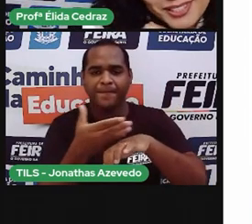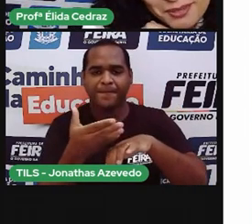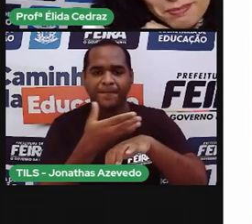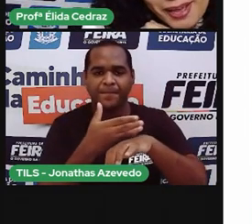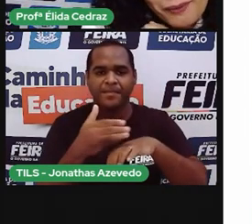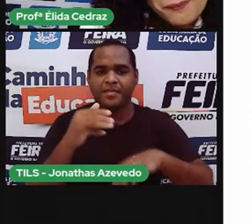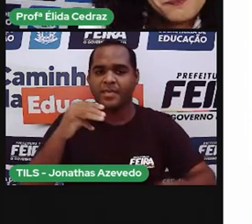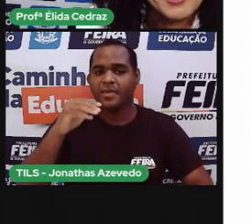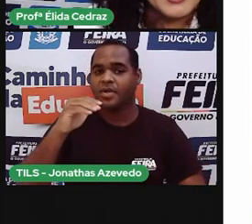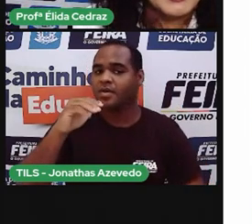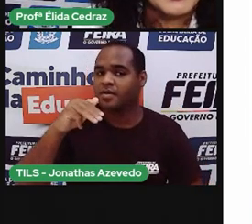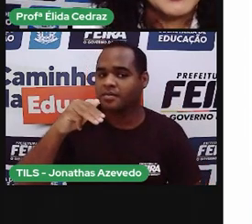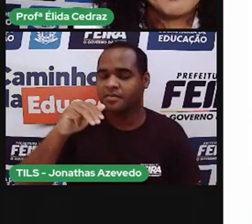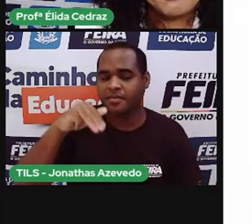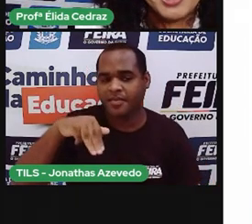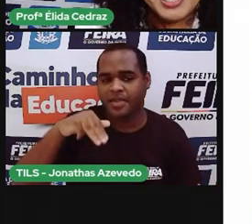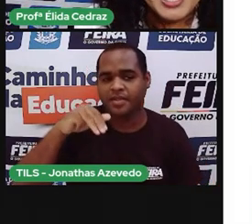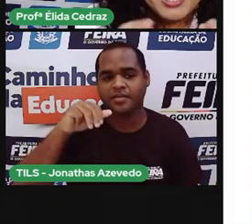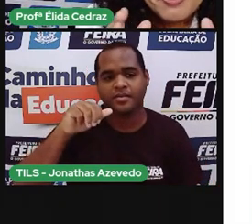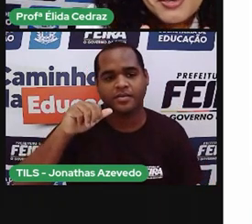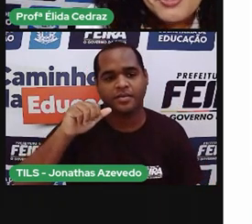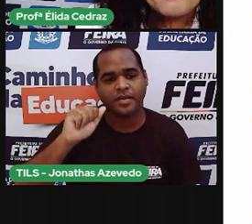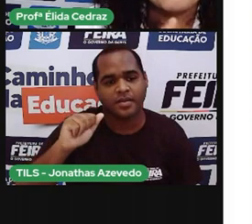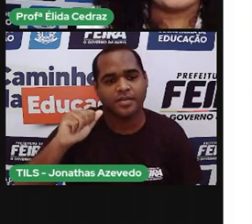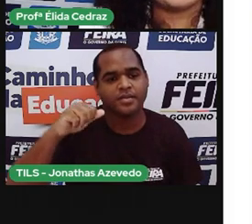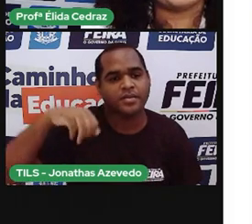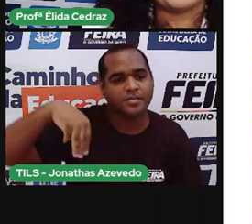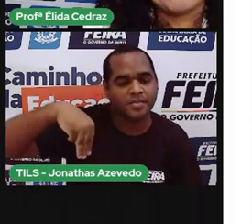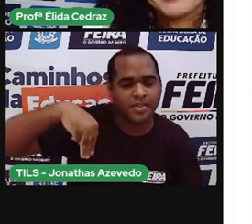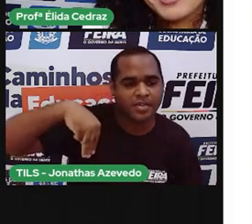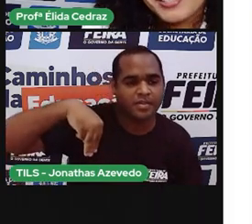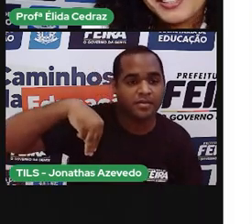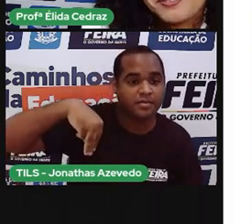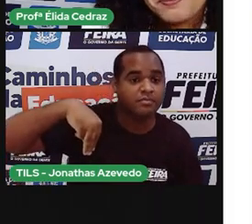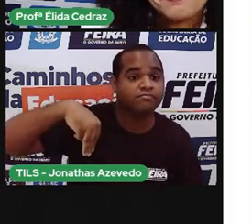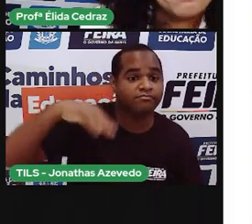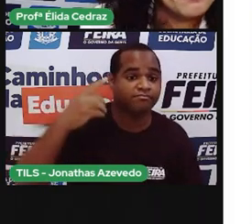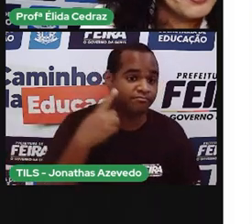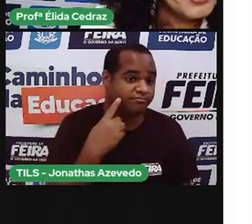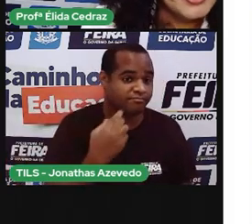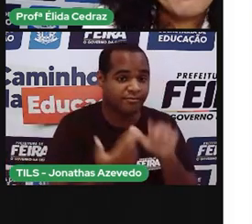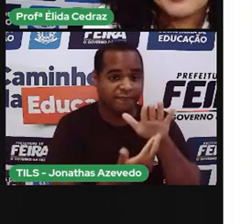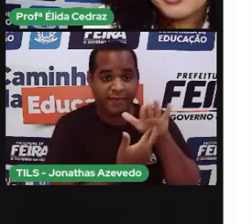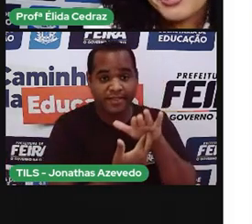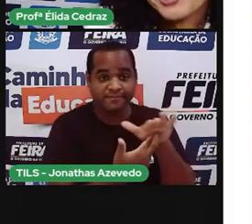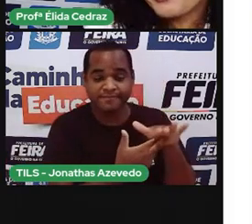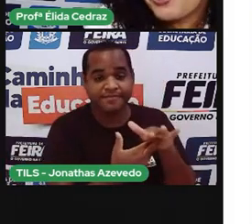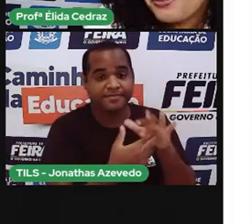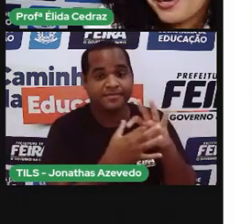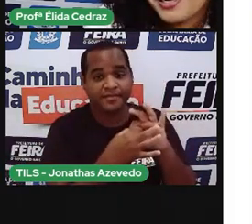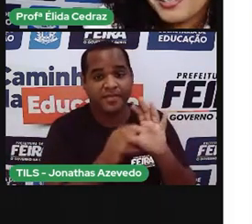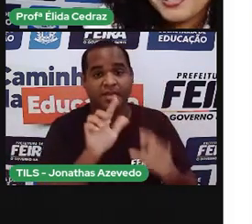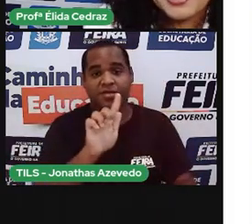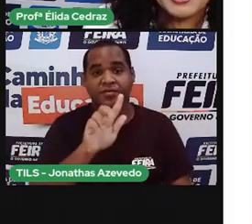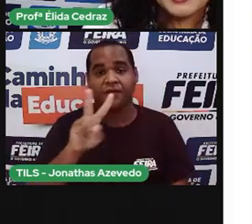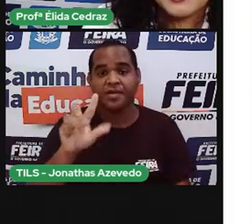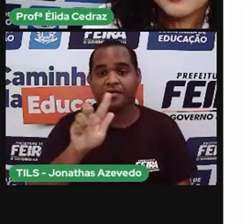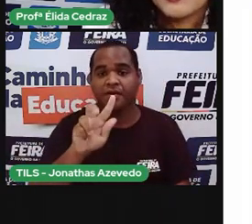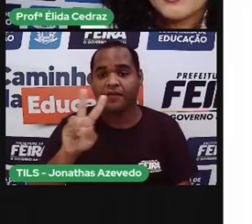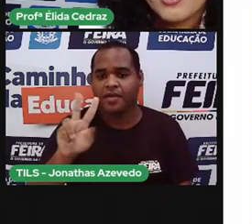Arte Municipal. E a Feira Livre funcionava assim, na Avenida Getúlio